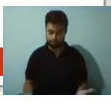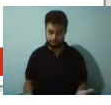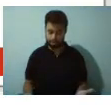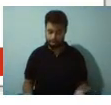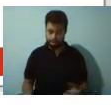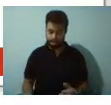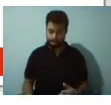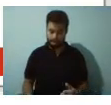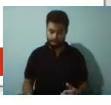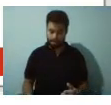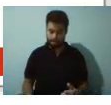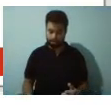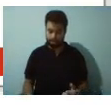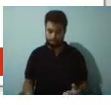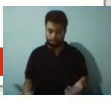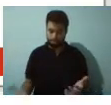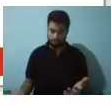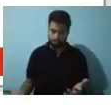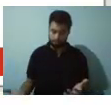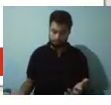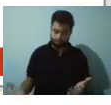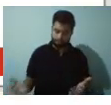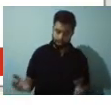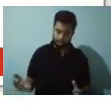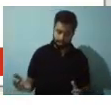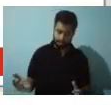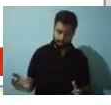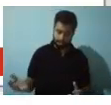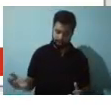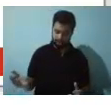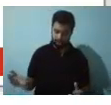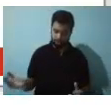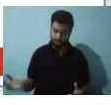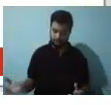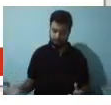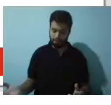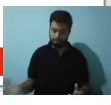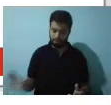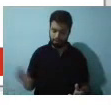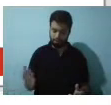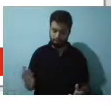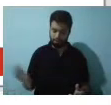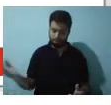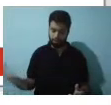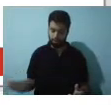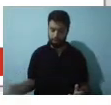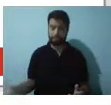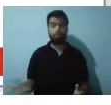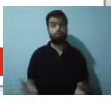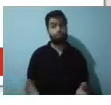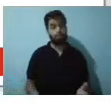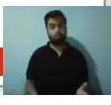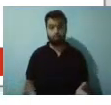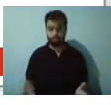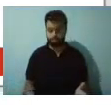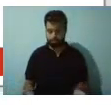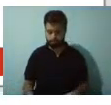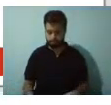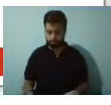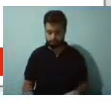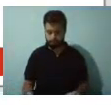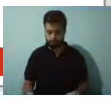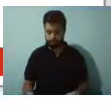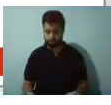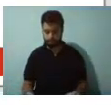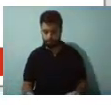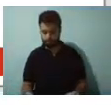tá bom? Mas não impediu, que tivesse destaque em investimentos na saúde, educação e nos esportes. Tá